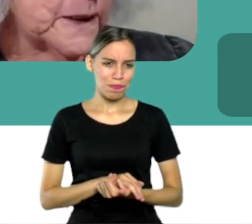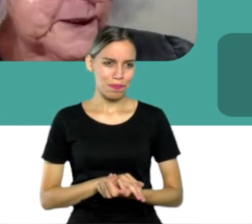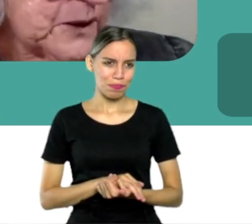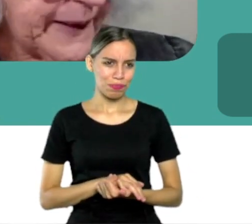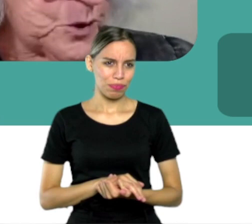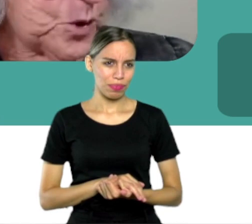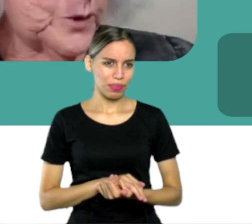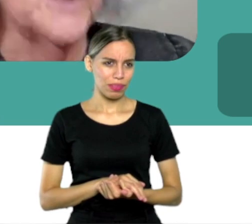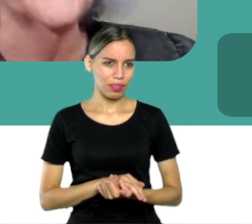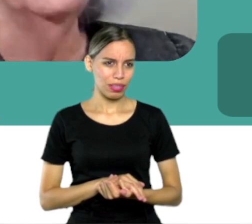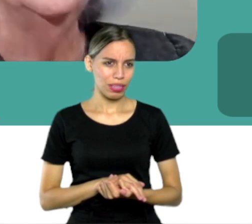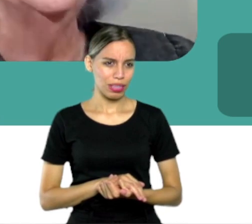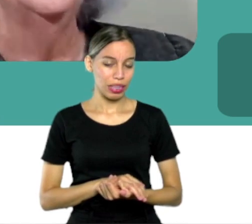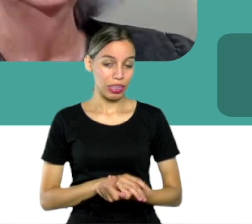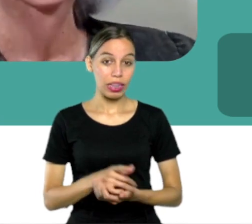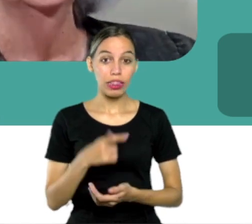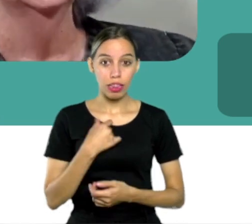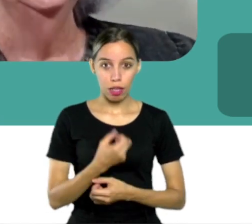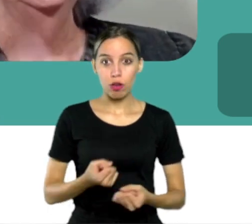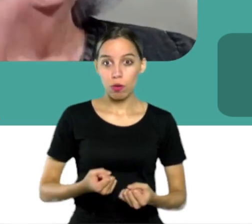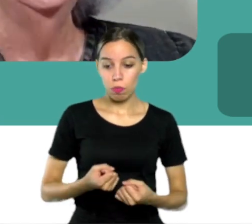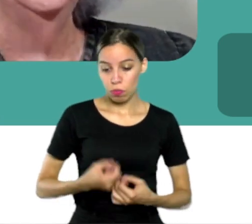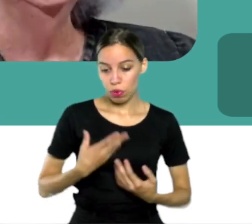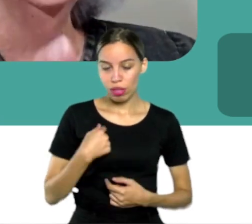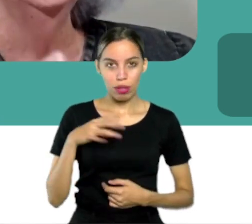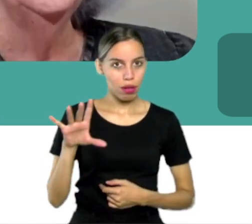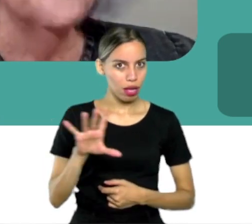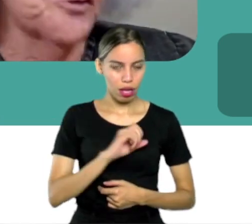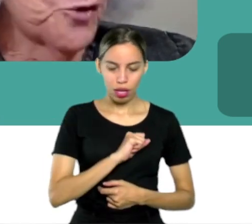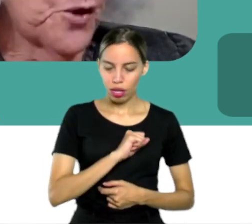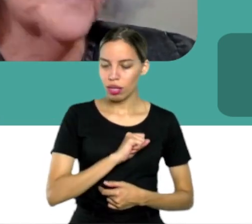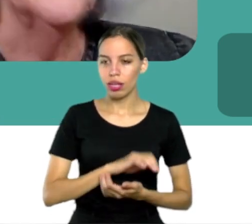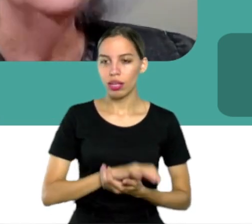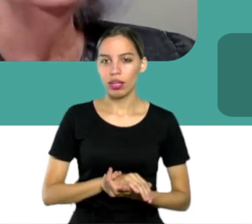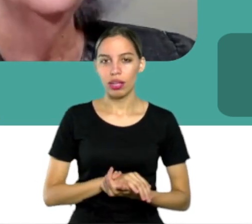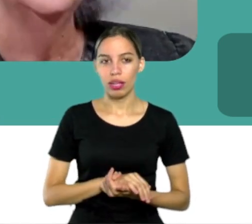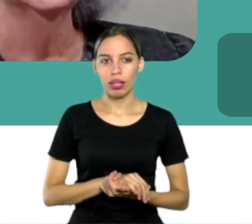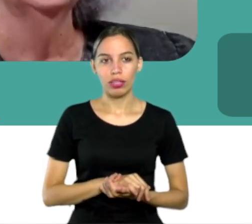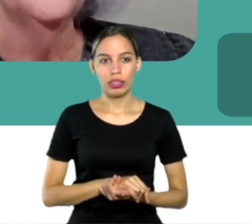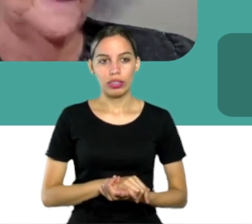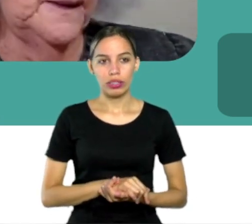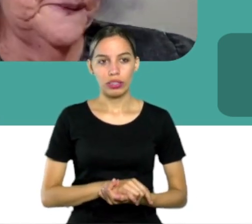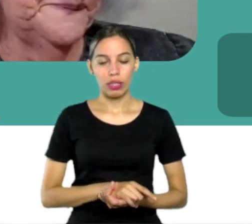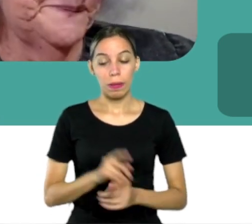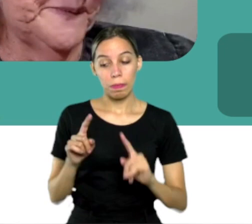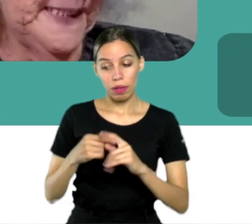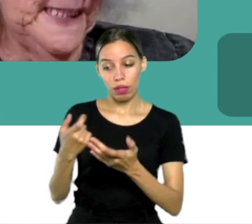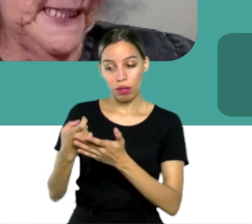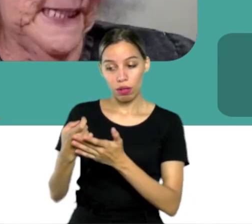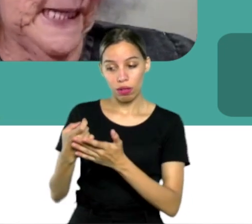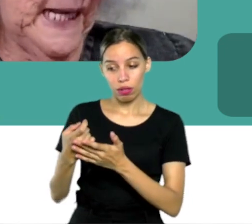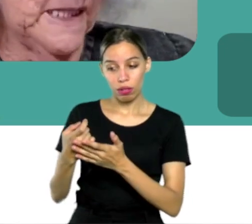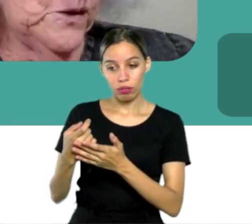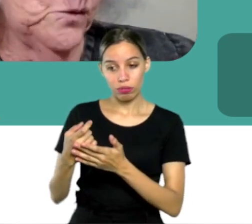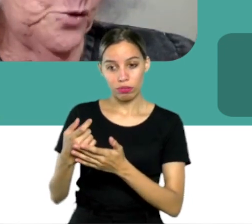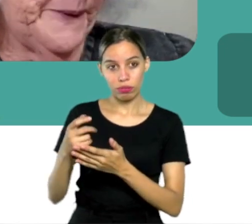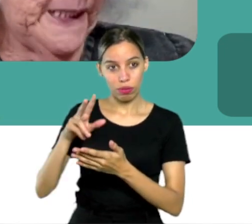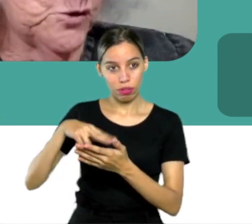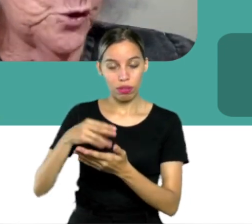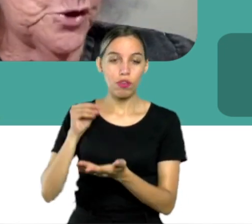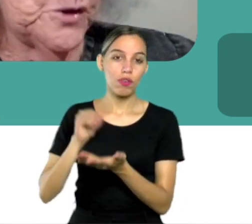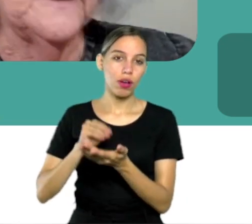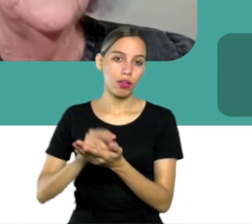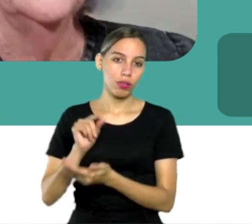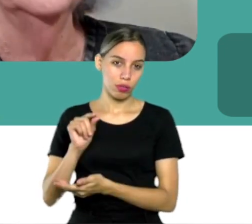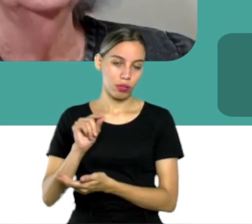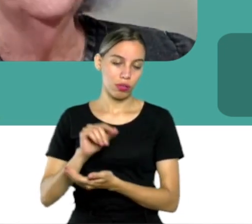Tem um aqui que eu adoro, ele chama Andarilhos, que aí no livro ficou faltando um verso dele. Eu peguei